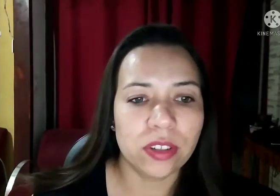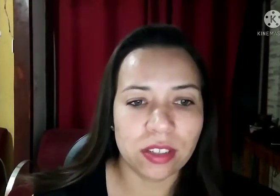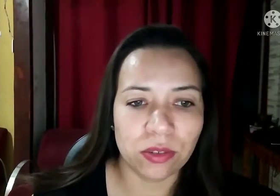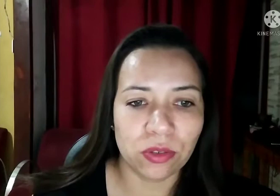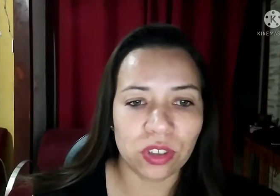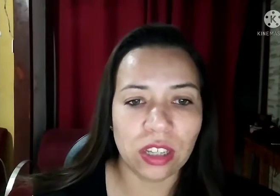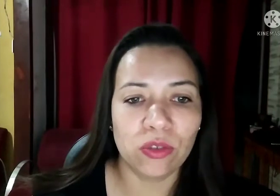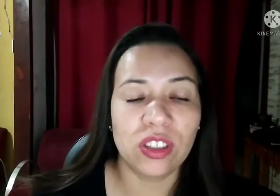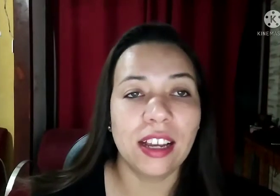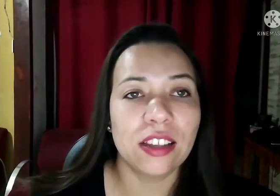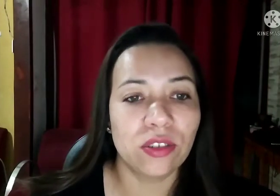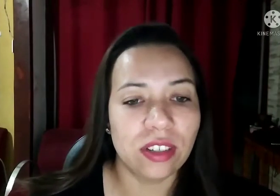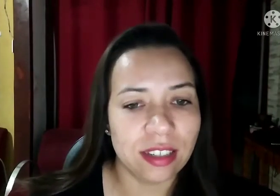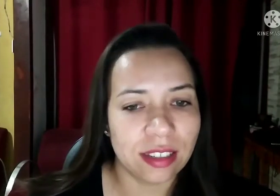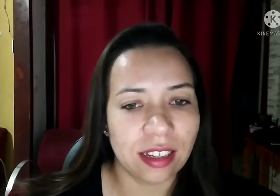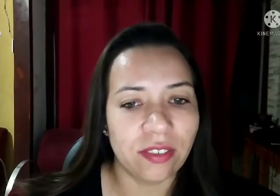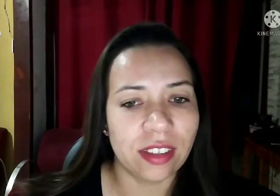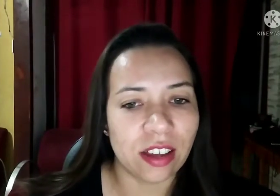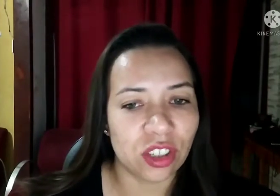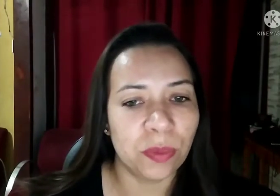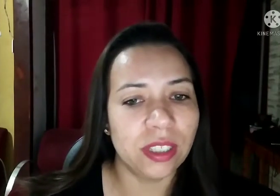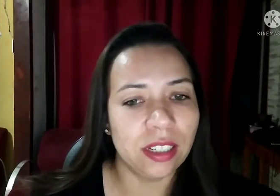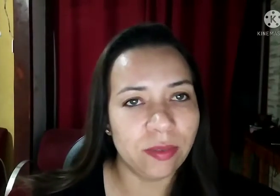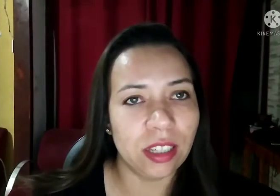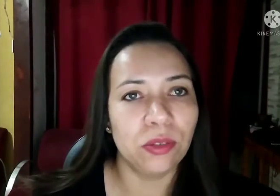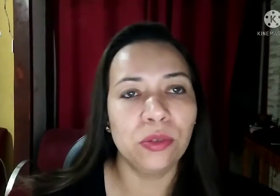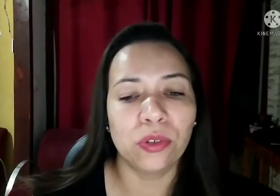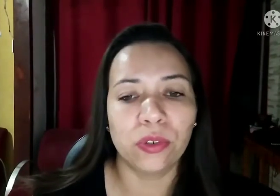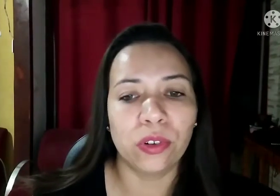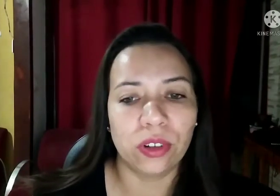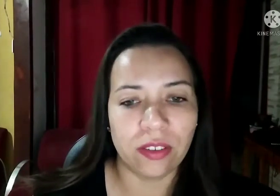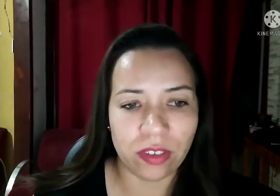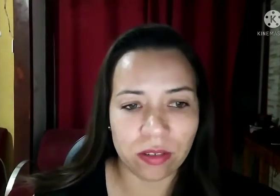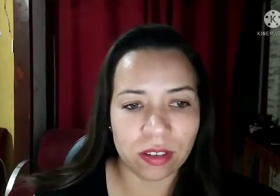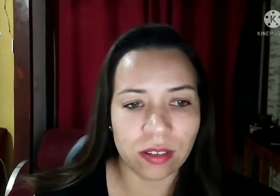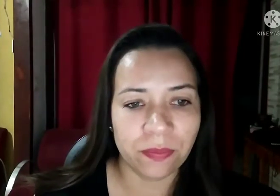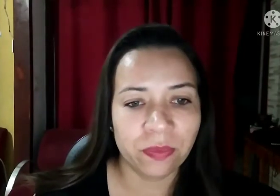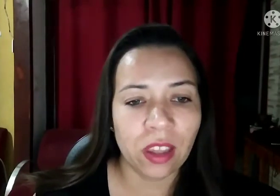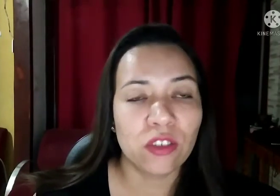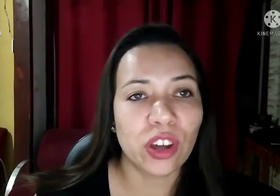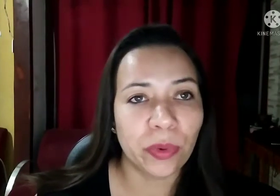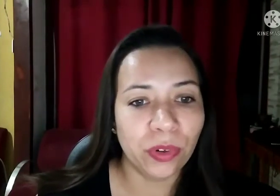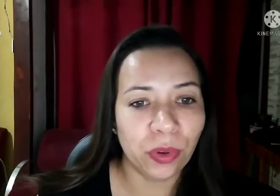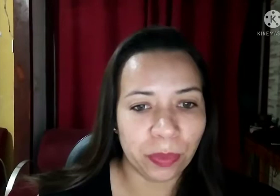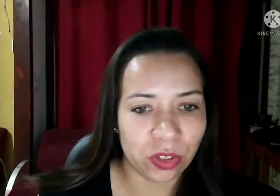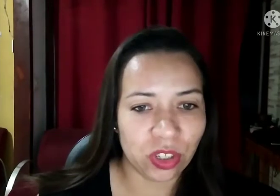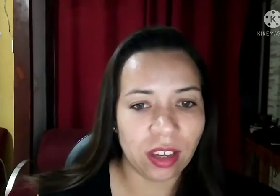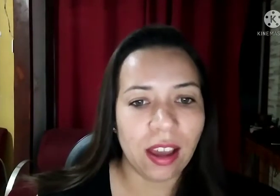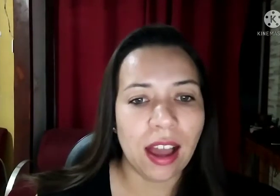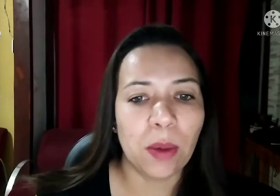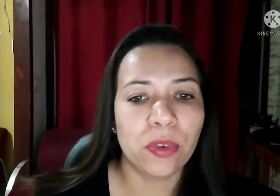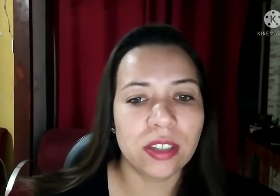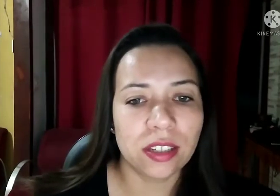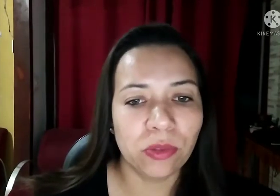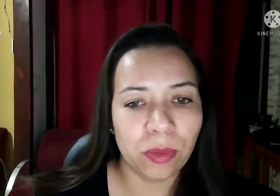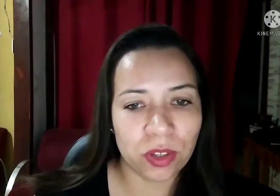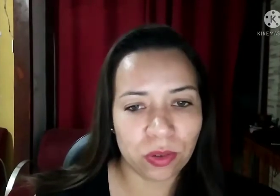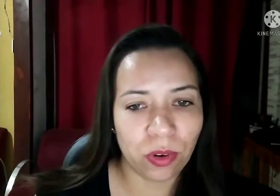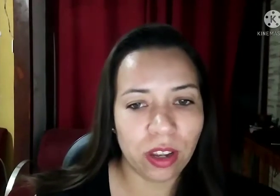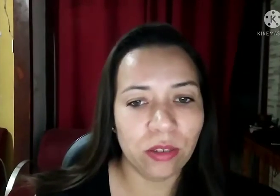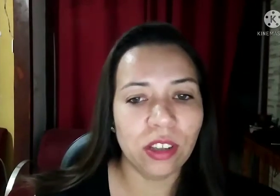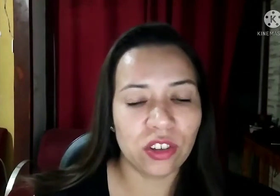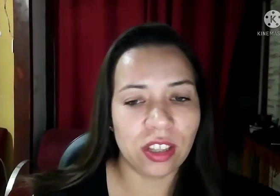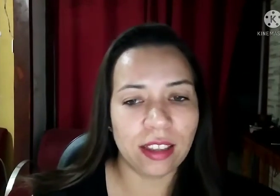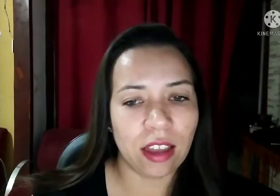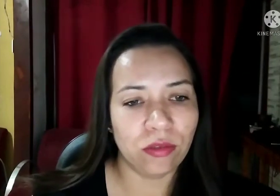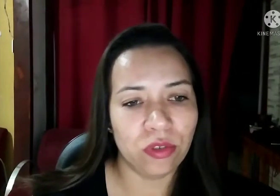e a posição sujeito de negacionista à gravidade da pandemia do novo coronavírus. De acordo com Pechet, a posição do